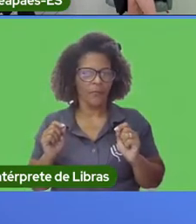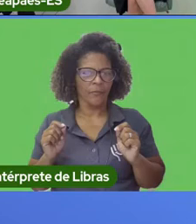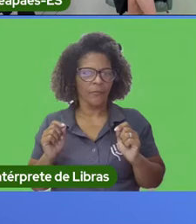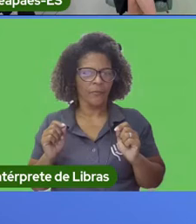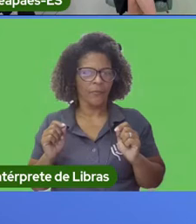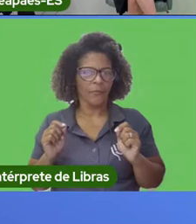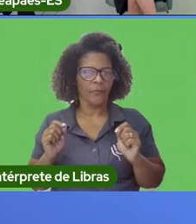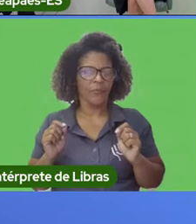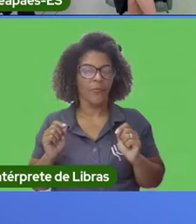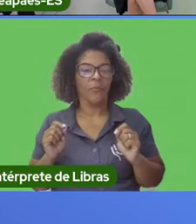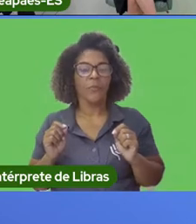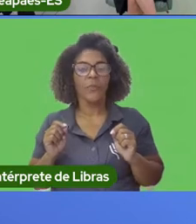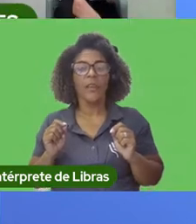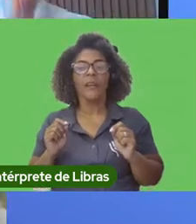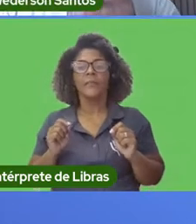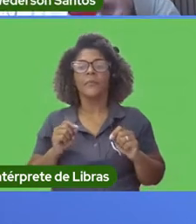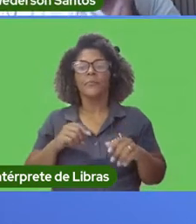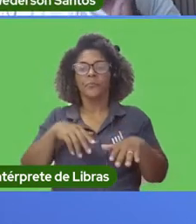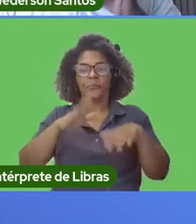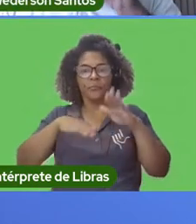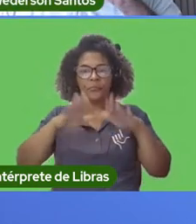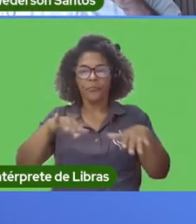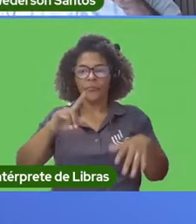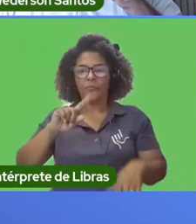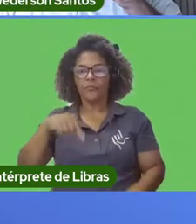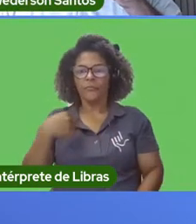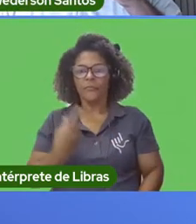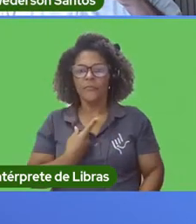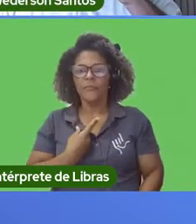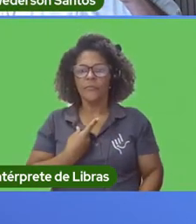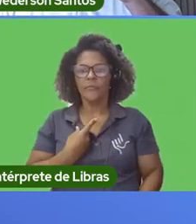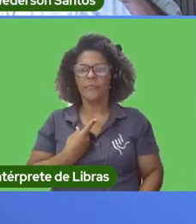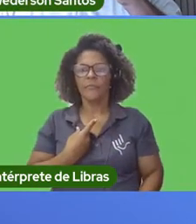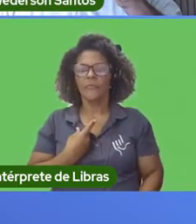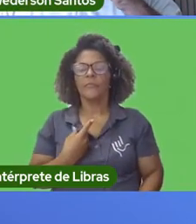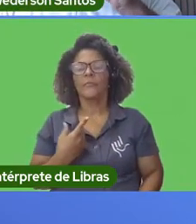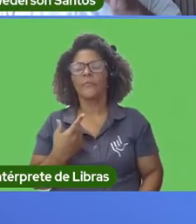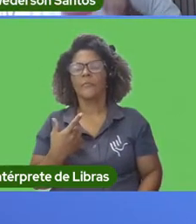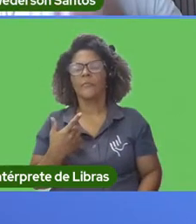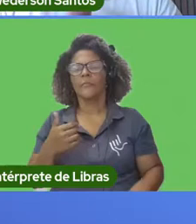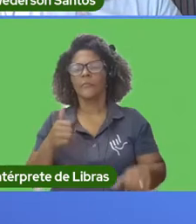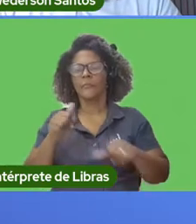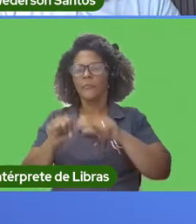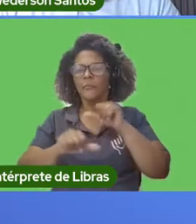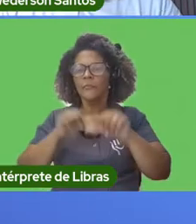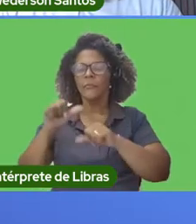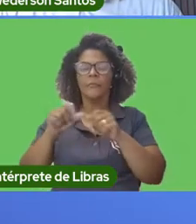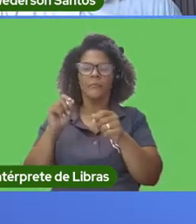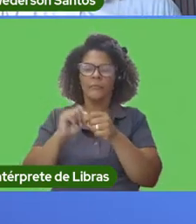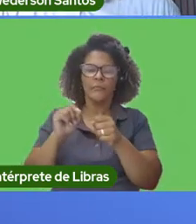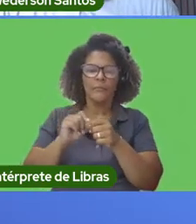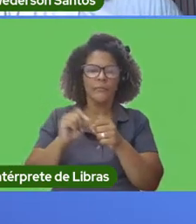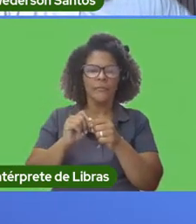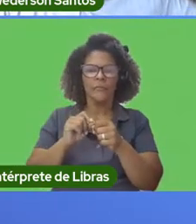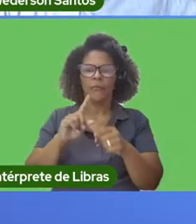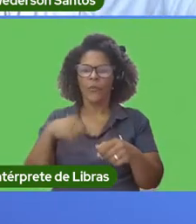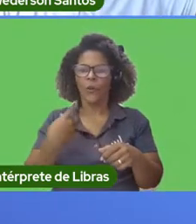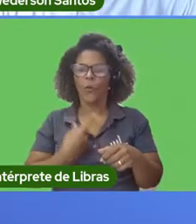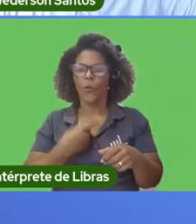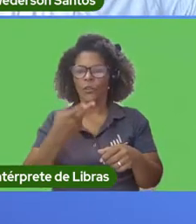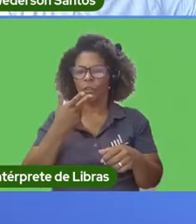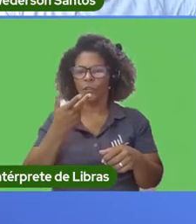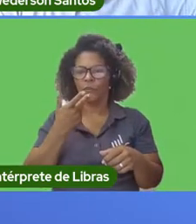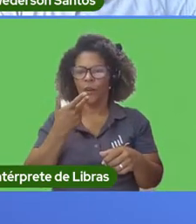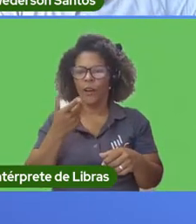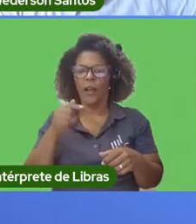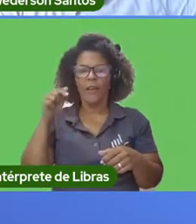Edson, muitas reflexões importantes, eu acho, né, para a gente fazer. Enquanto você falava, a gente trocava aqui. Né,